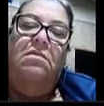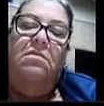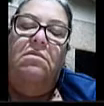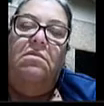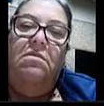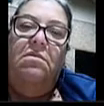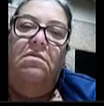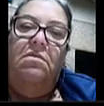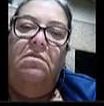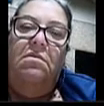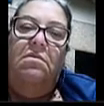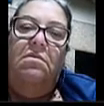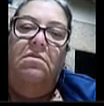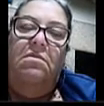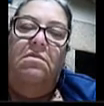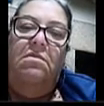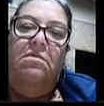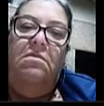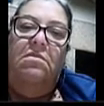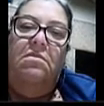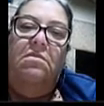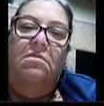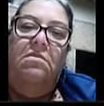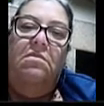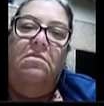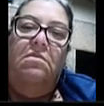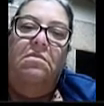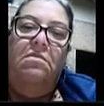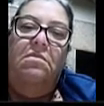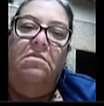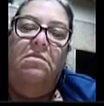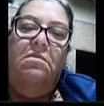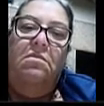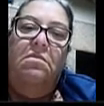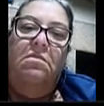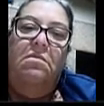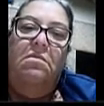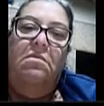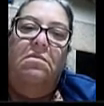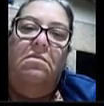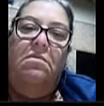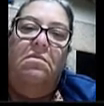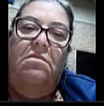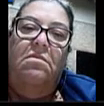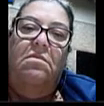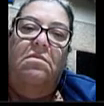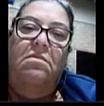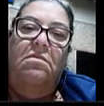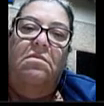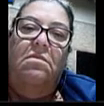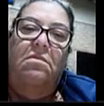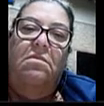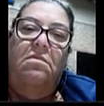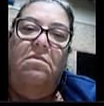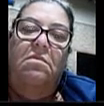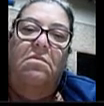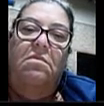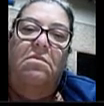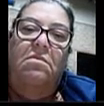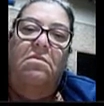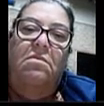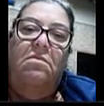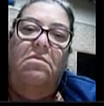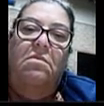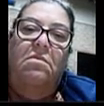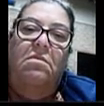e ela percebe que todos estão fazendo e ela não. Então, de alguma forma, psicologicamente,